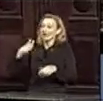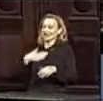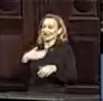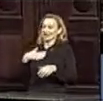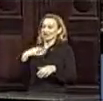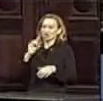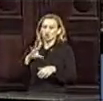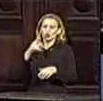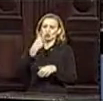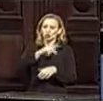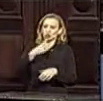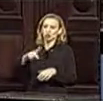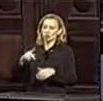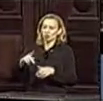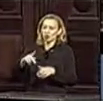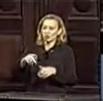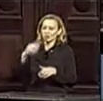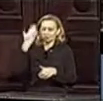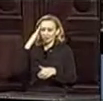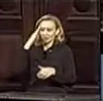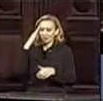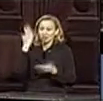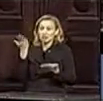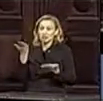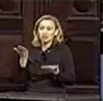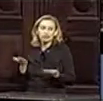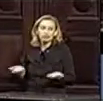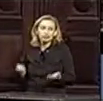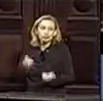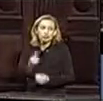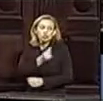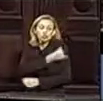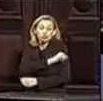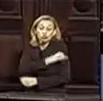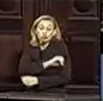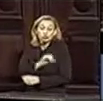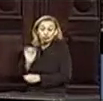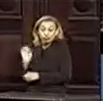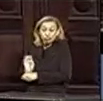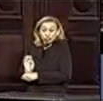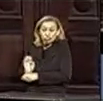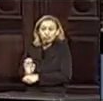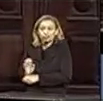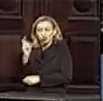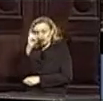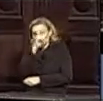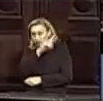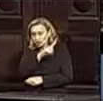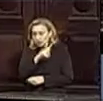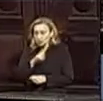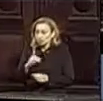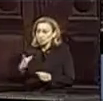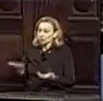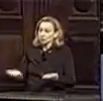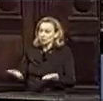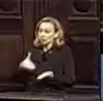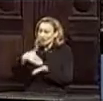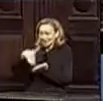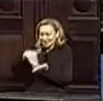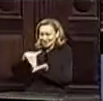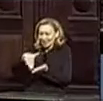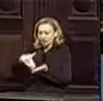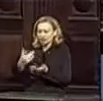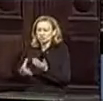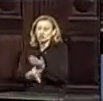o estado do Rio de Janeiro, senhora presidente, já não dá mais. O secretário de Segurança, uma pessoa fina no